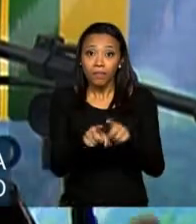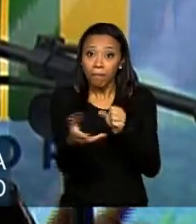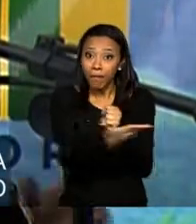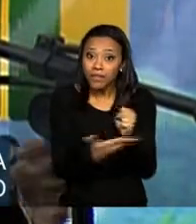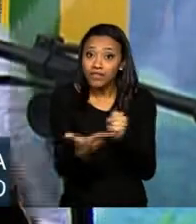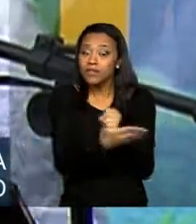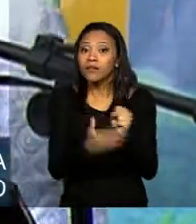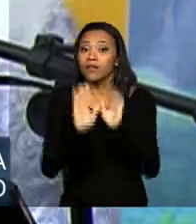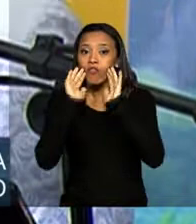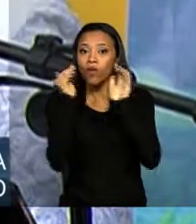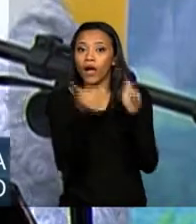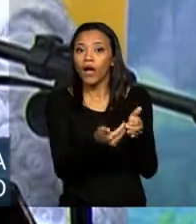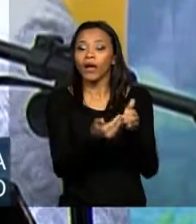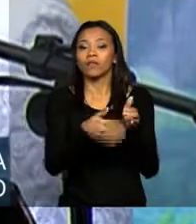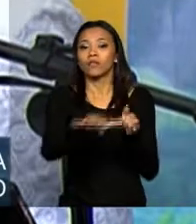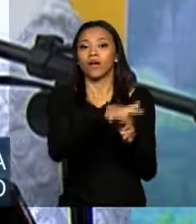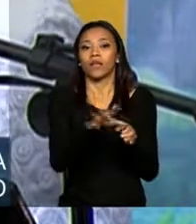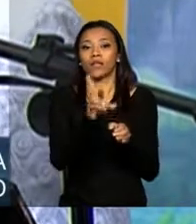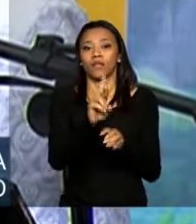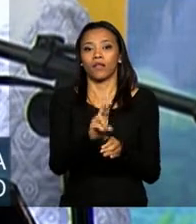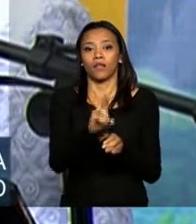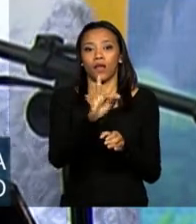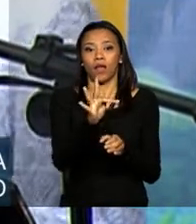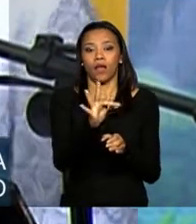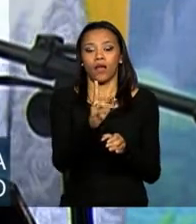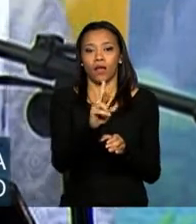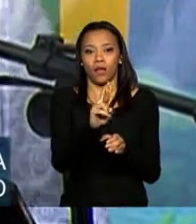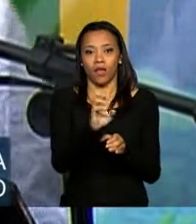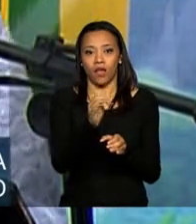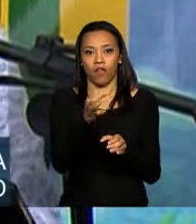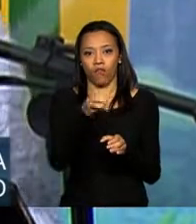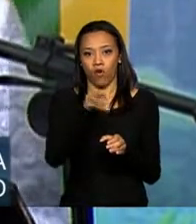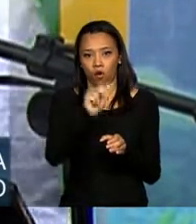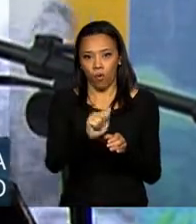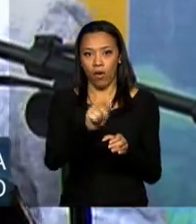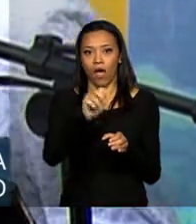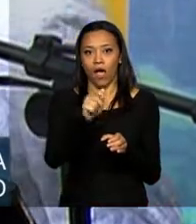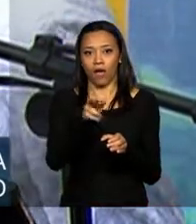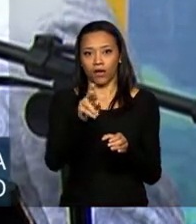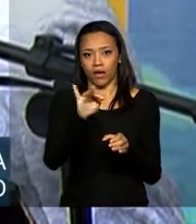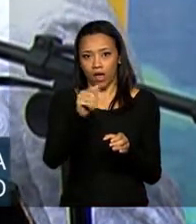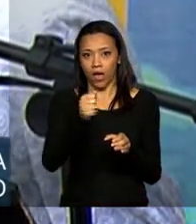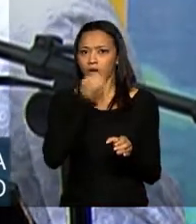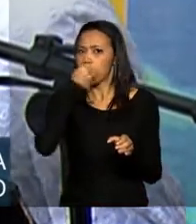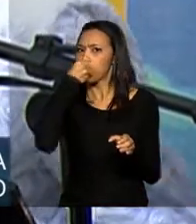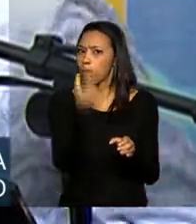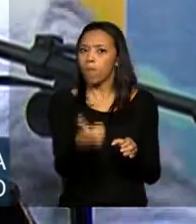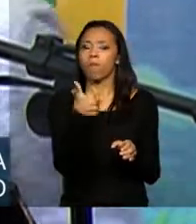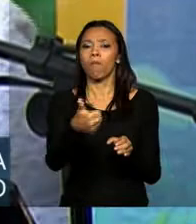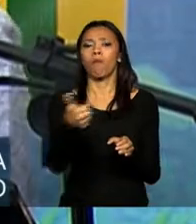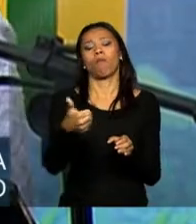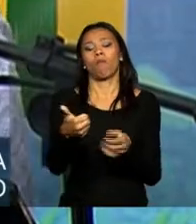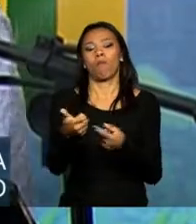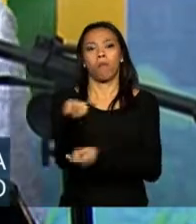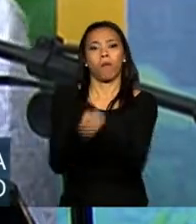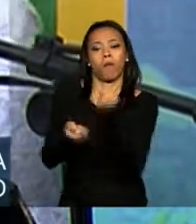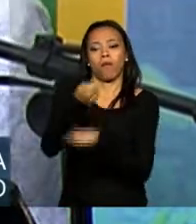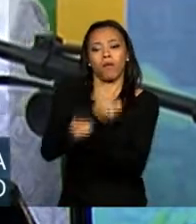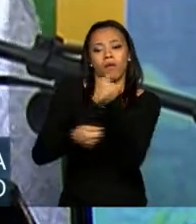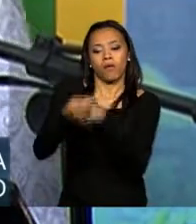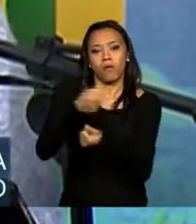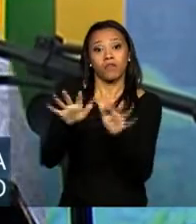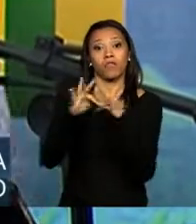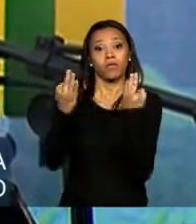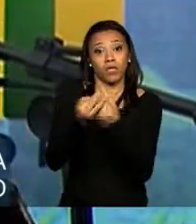reforma agrária é um alto negócio para as famílias e para o país é um alto negócio